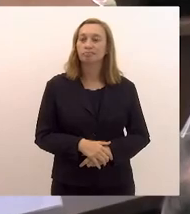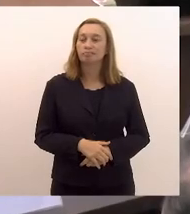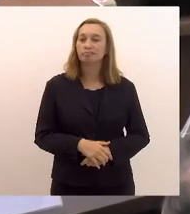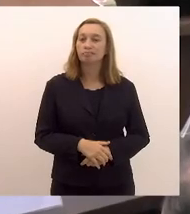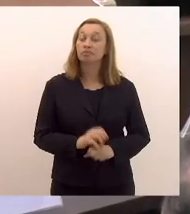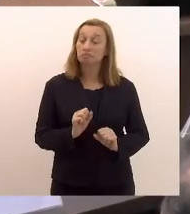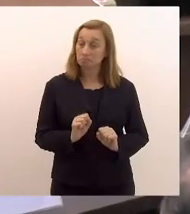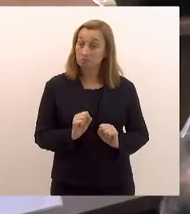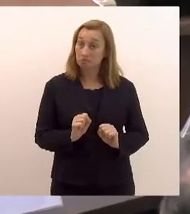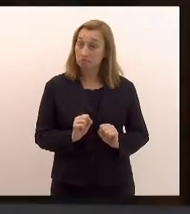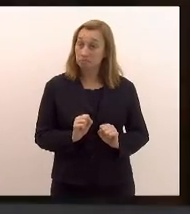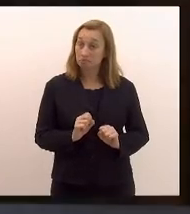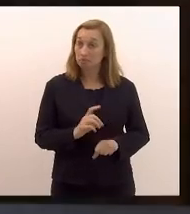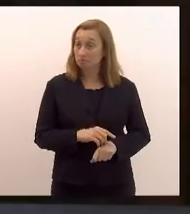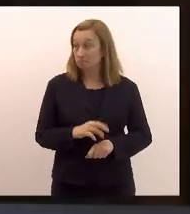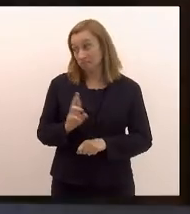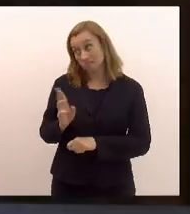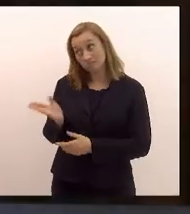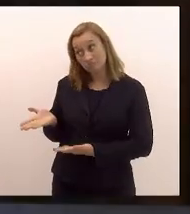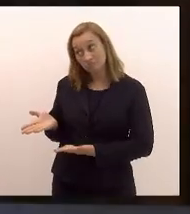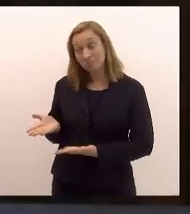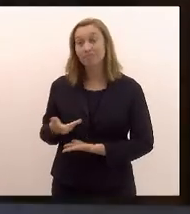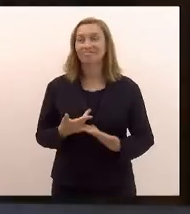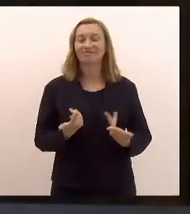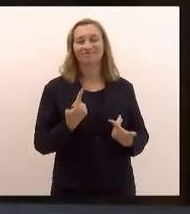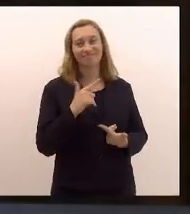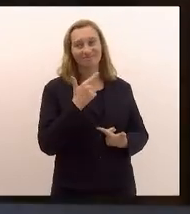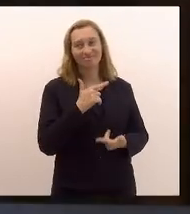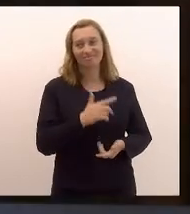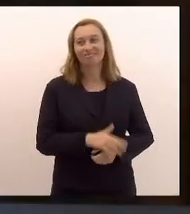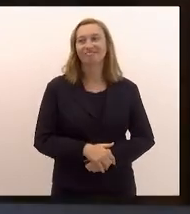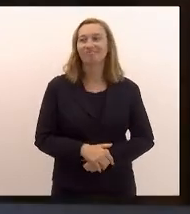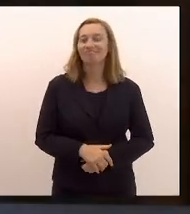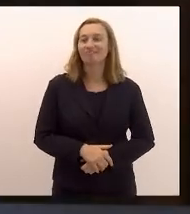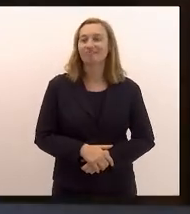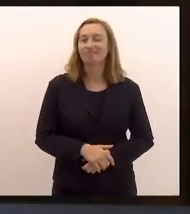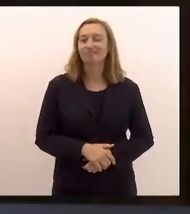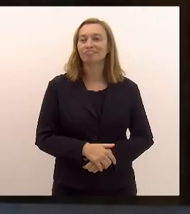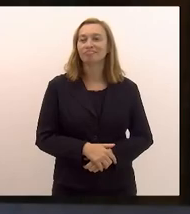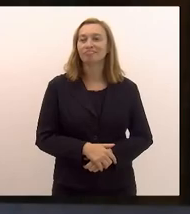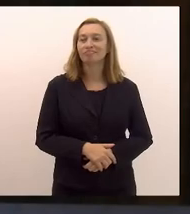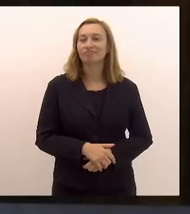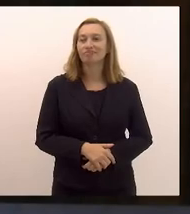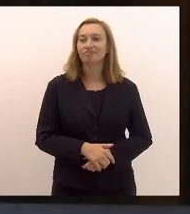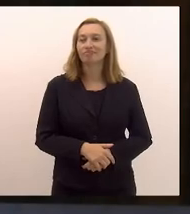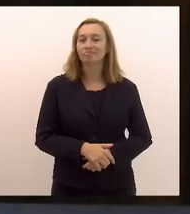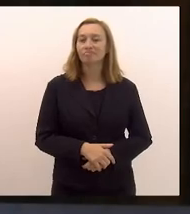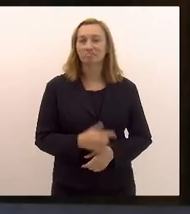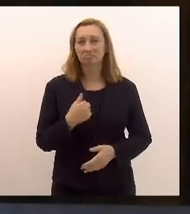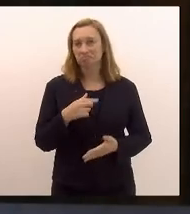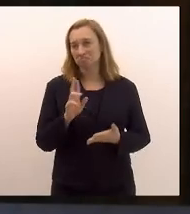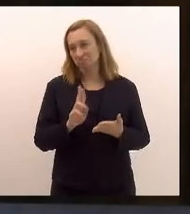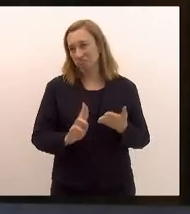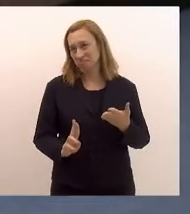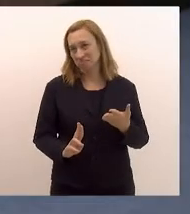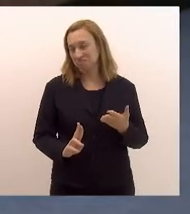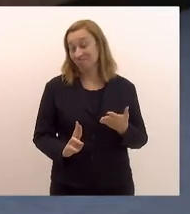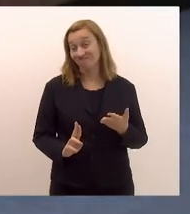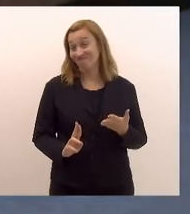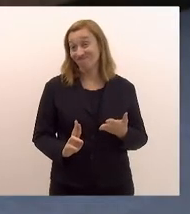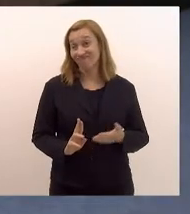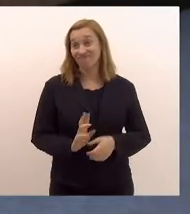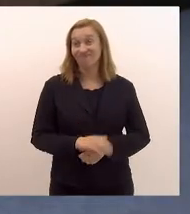e pode isso Doutor e eu queria aqui um vou ler